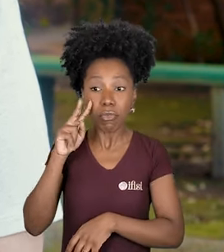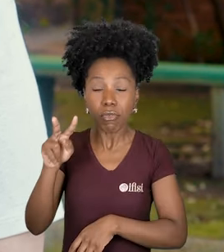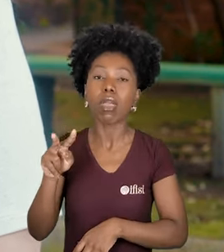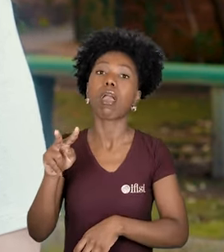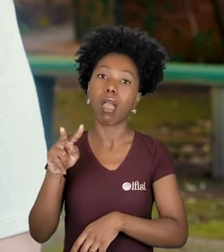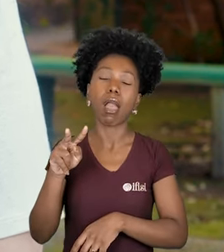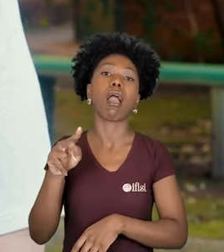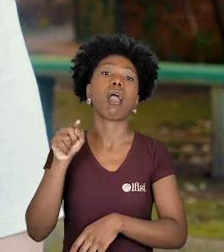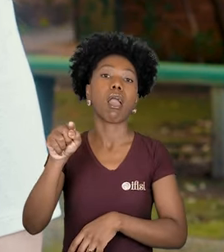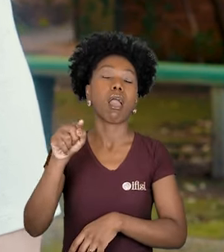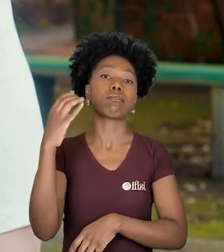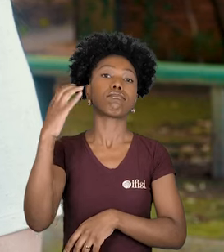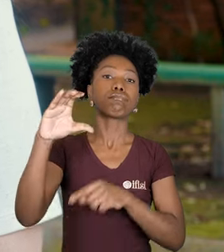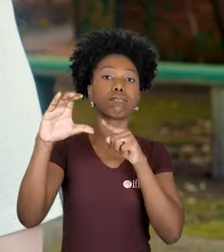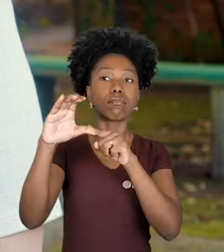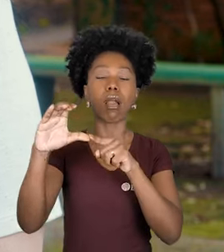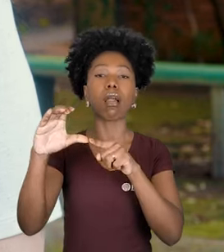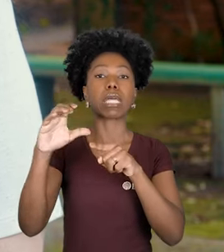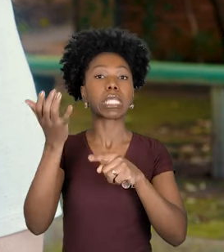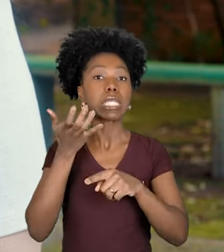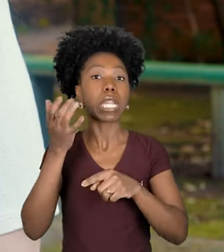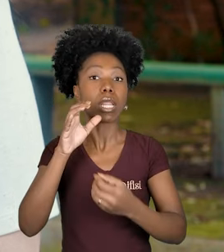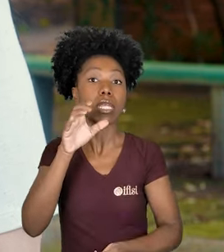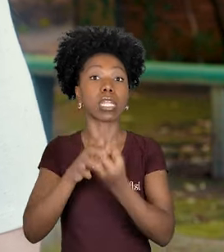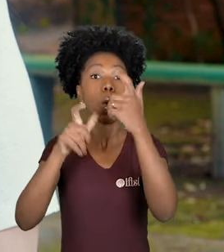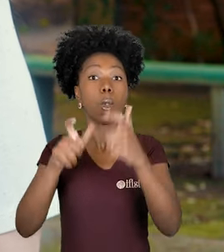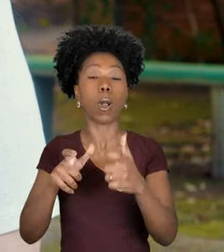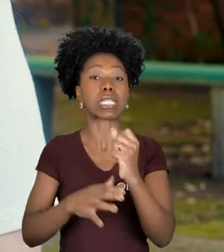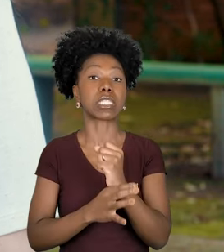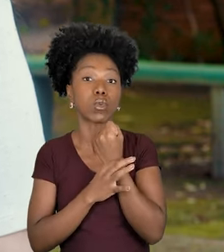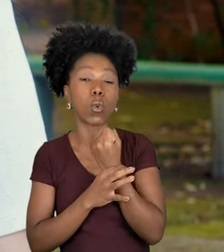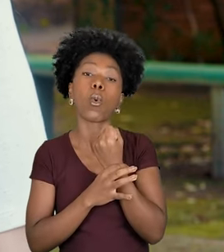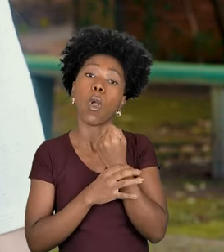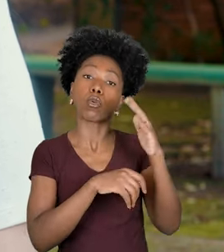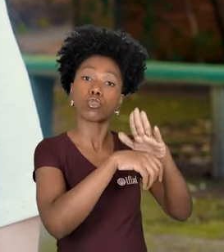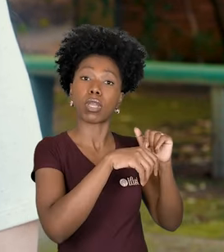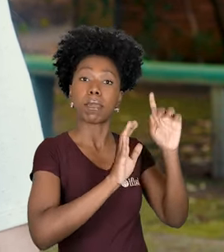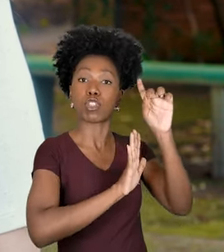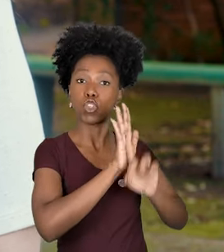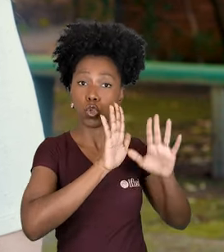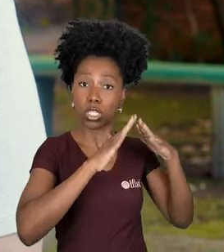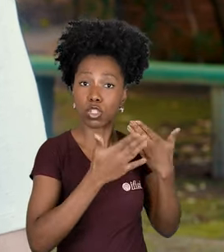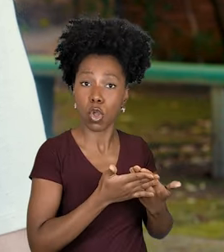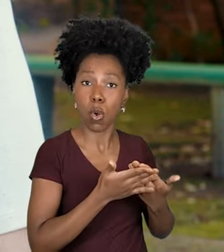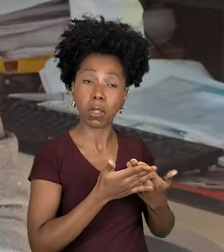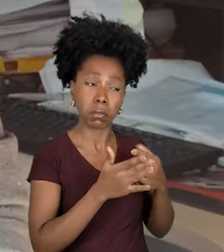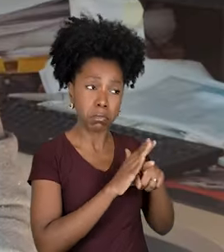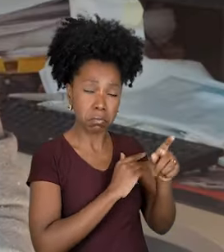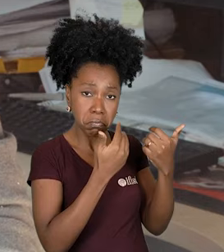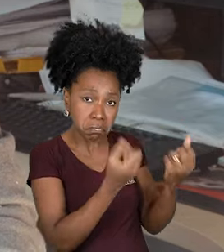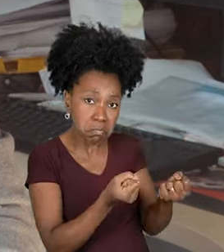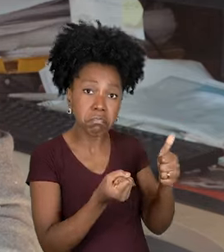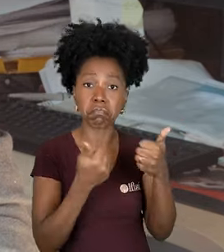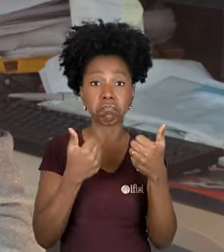por um lugar para abrir um abrigo. Então eu chamei a diretora aqui da escola no WhatsApp, perguntei o que ela achava da ideia, ela topou.